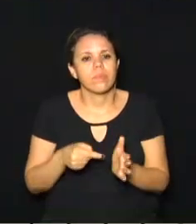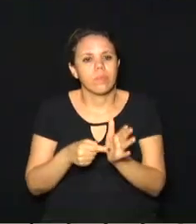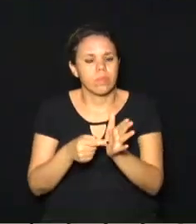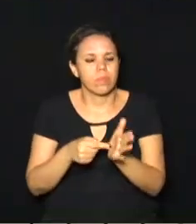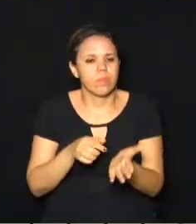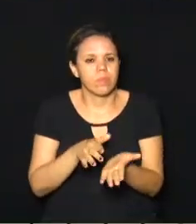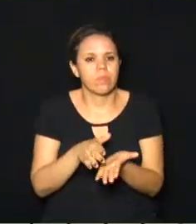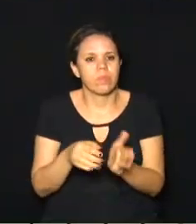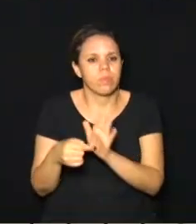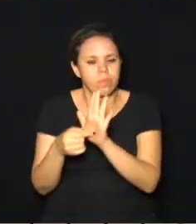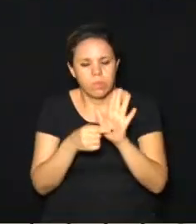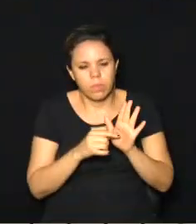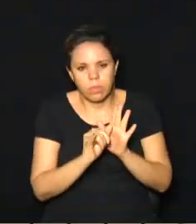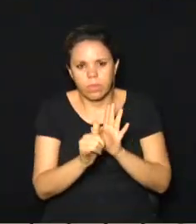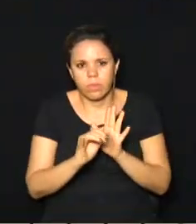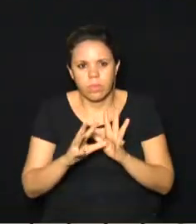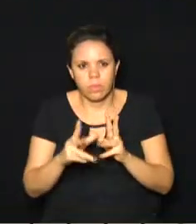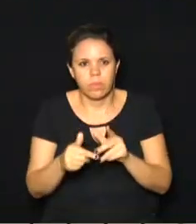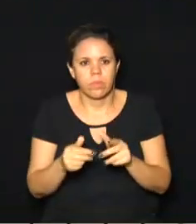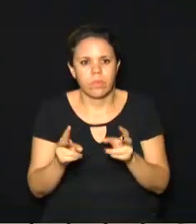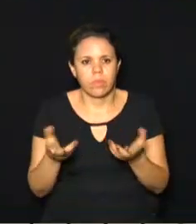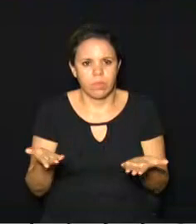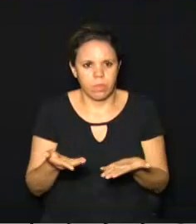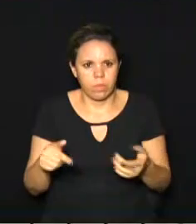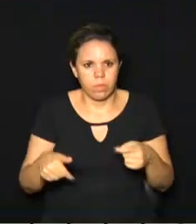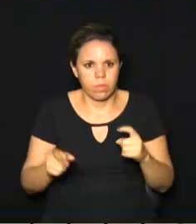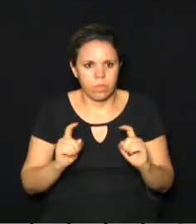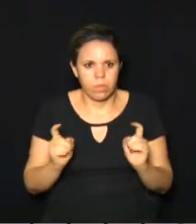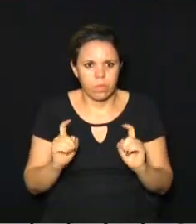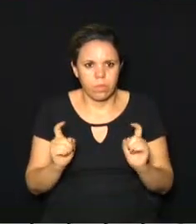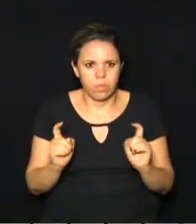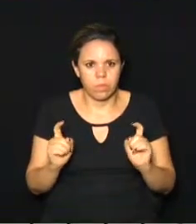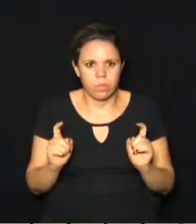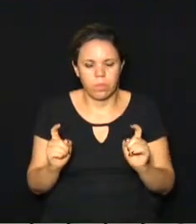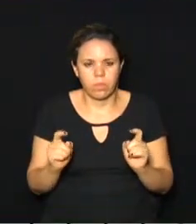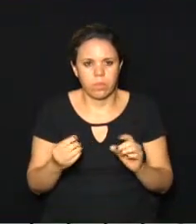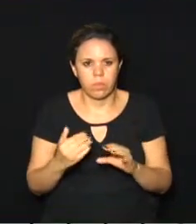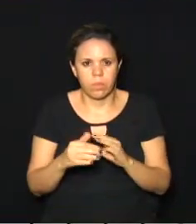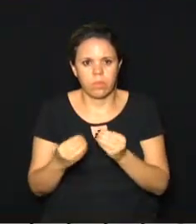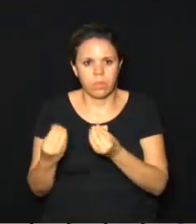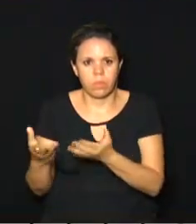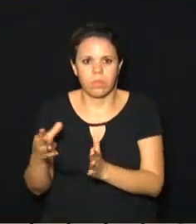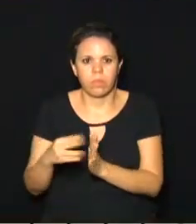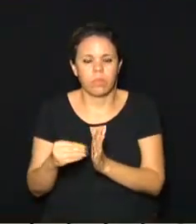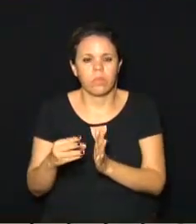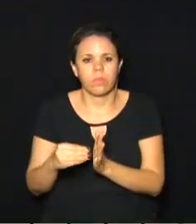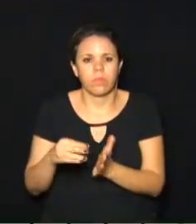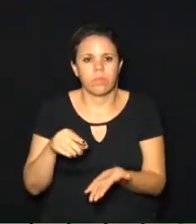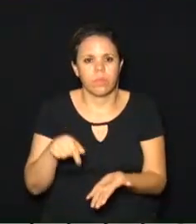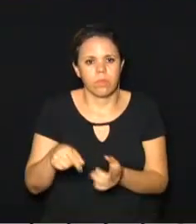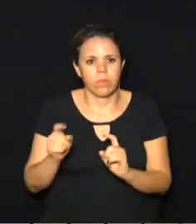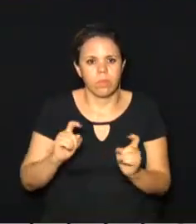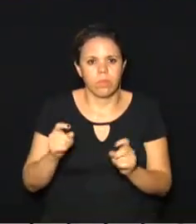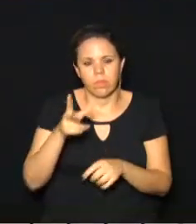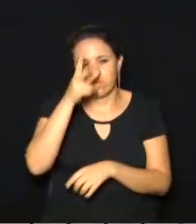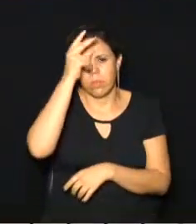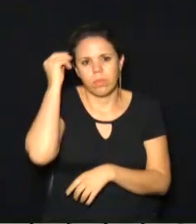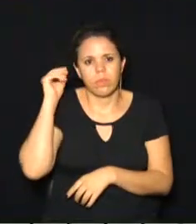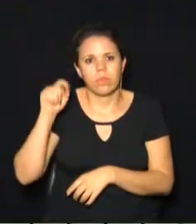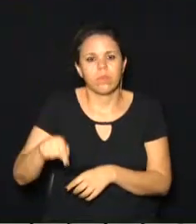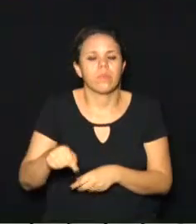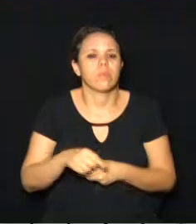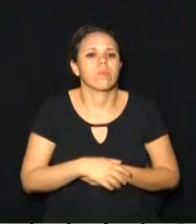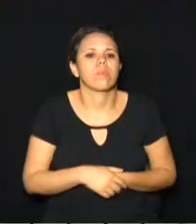notificá-los de todas as questões tratadas nessa reunião. Vamos enviar também uma cópia desse debate público, né, que é um